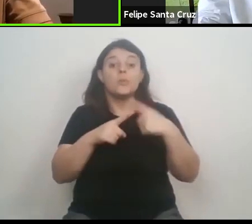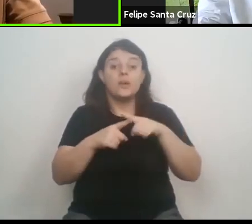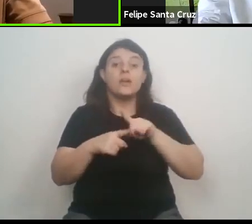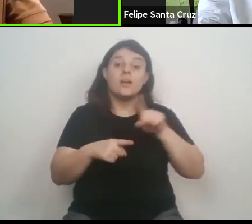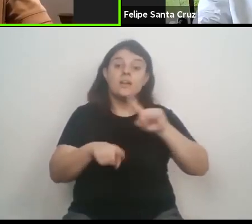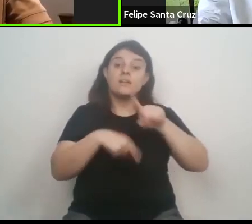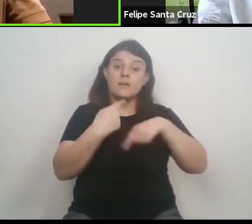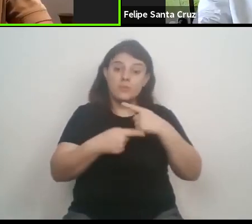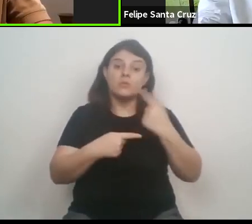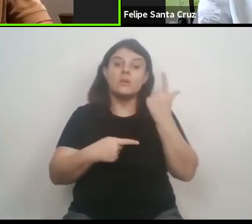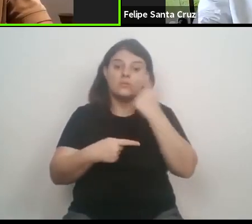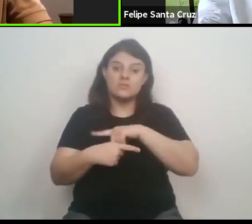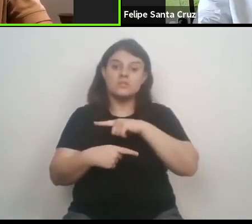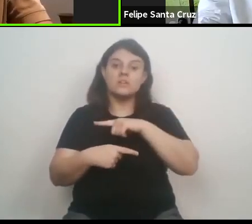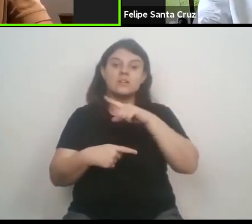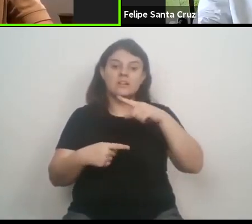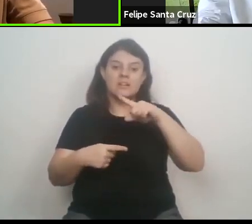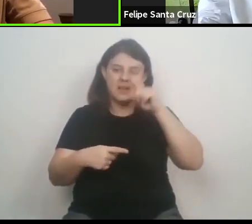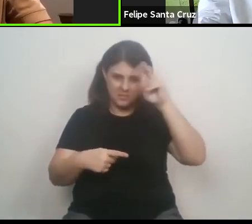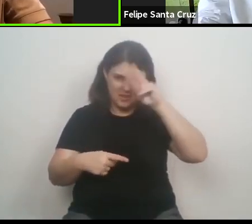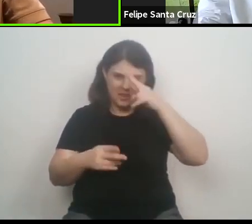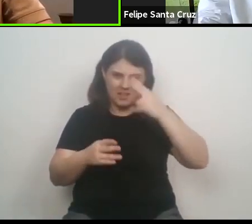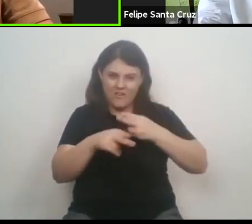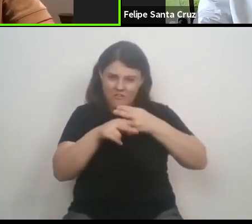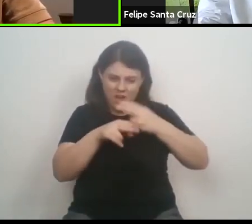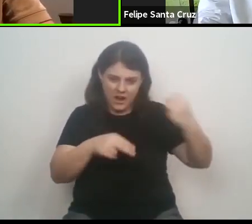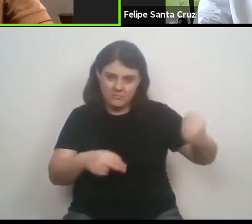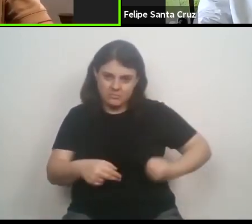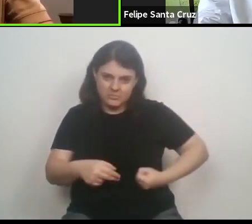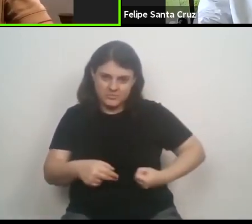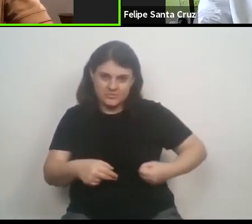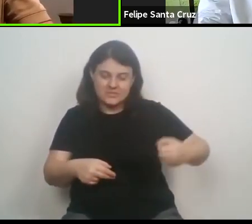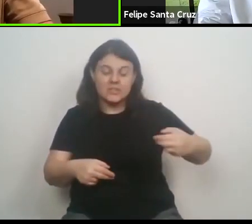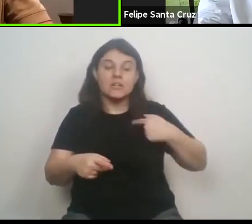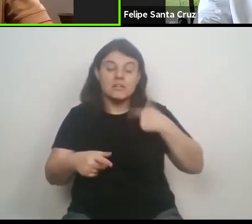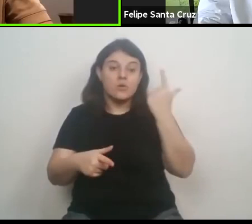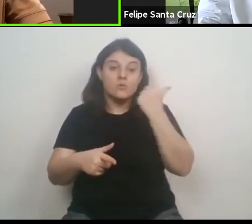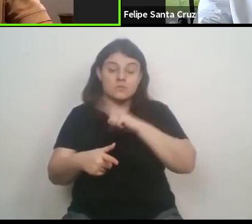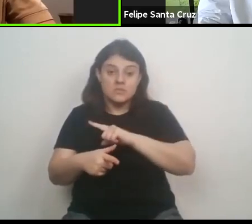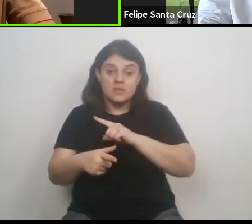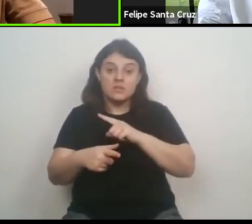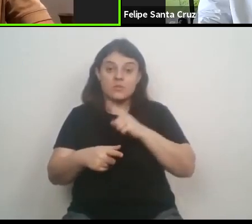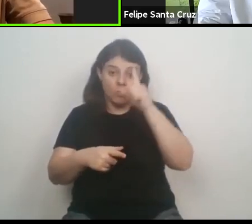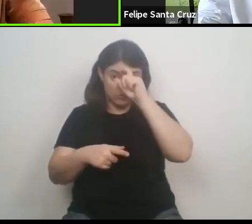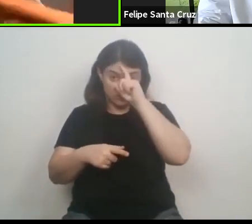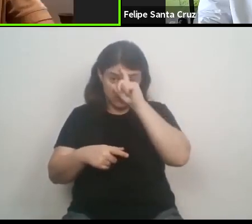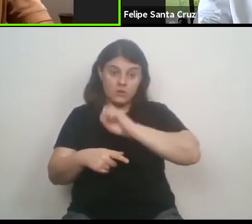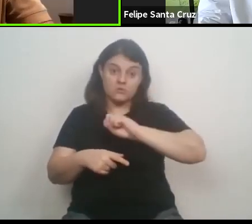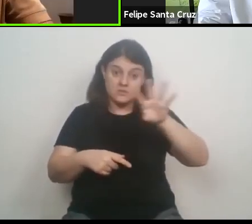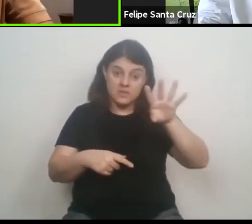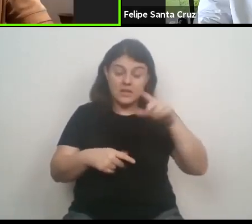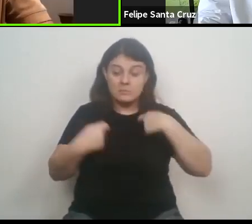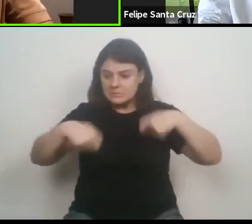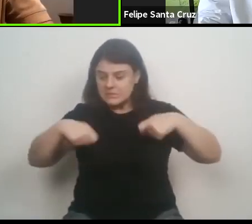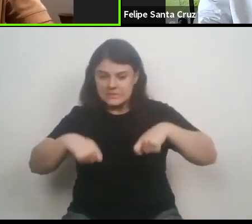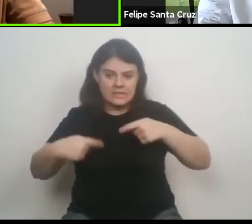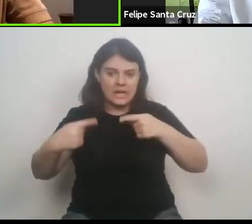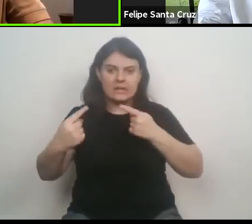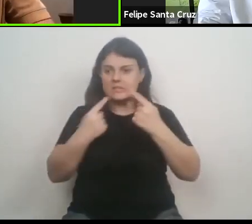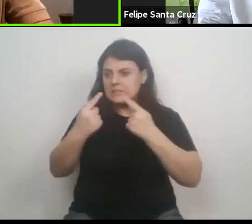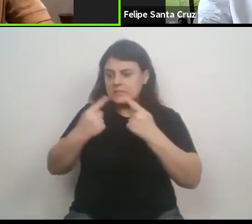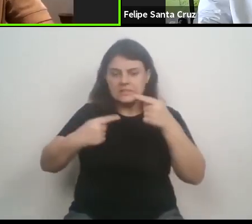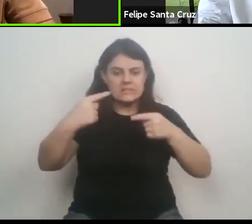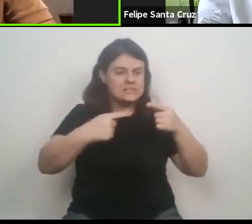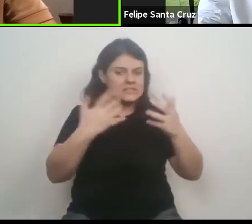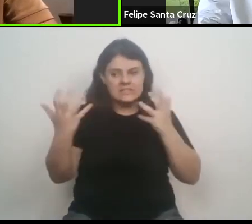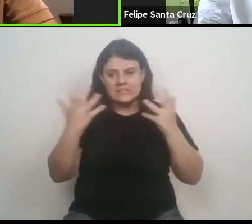alta, né, da facada, e não ia poder fugir aos debates. Teria que inventar um pretexto,